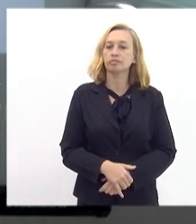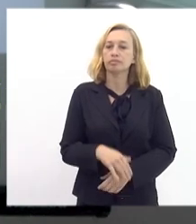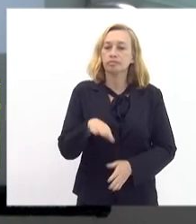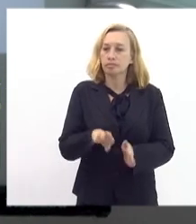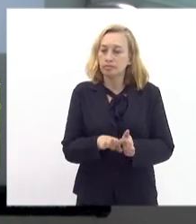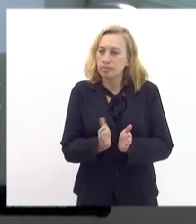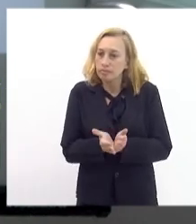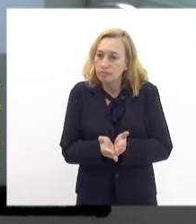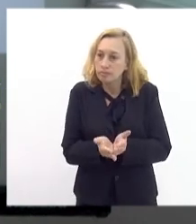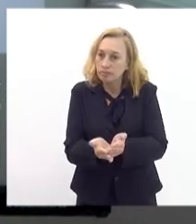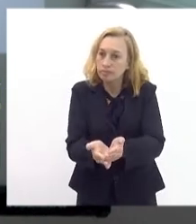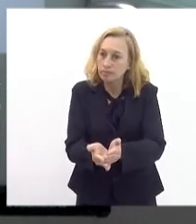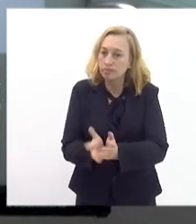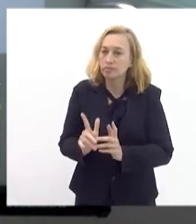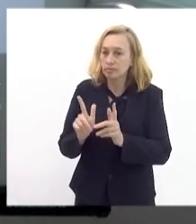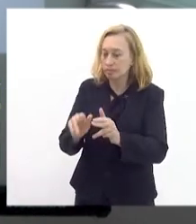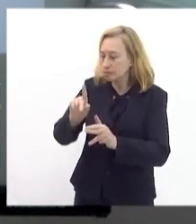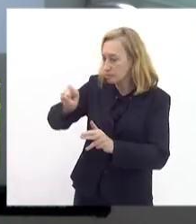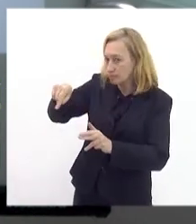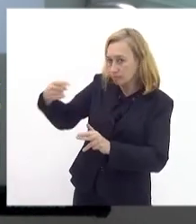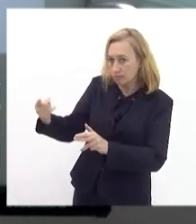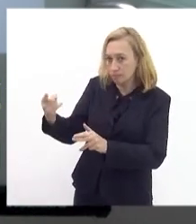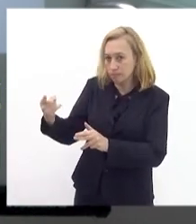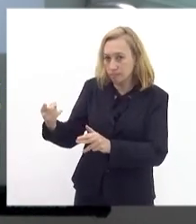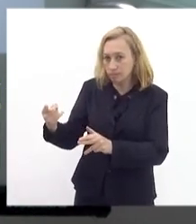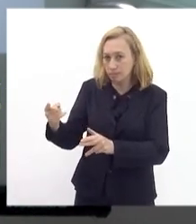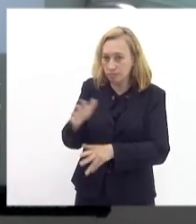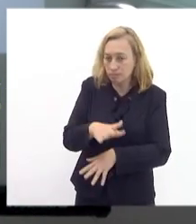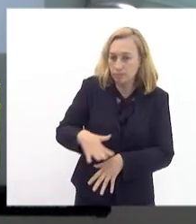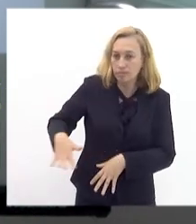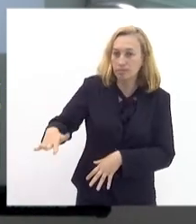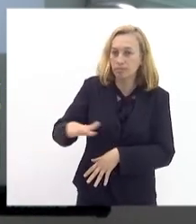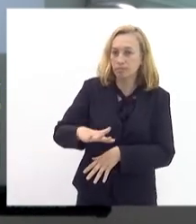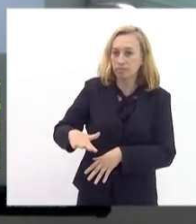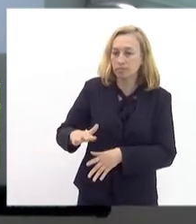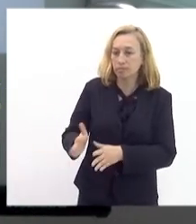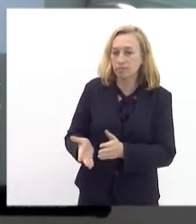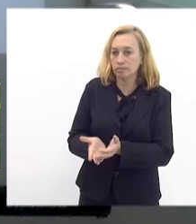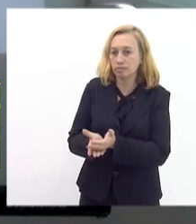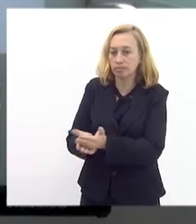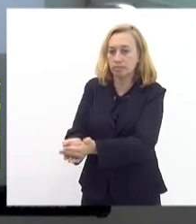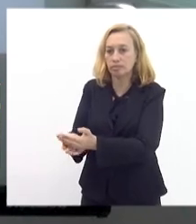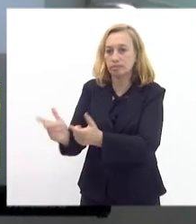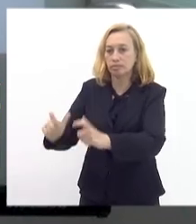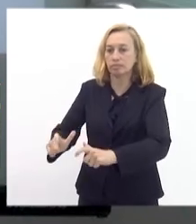navios semelhantes aos outros que transitam naquela área Portuária